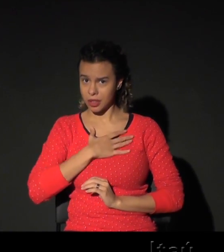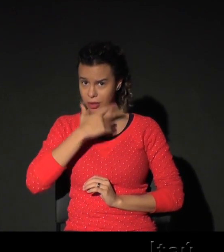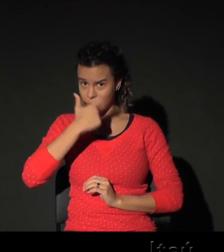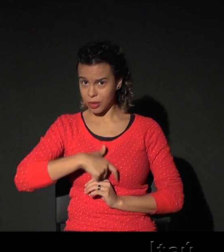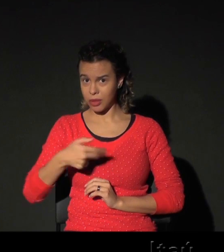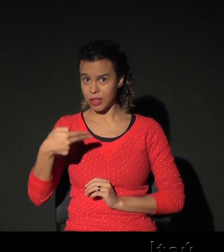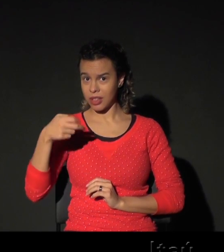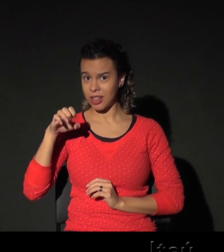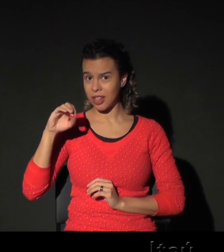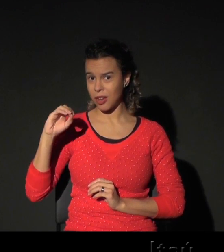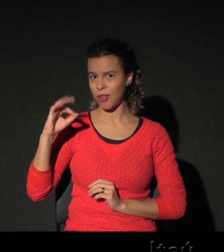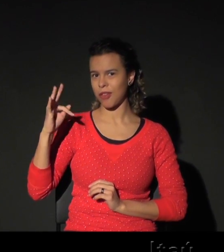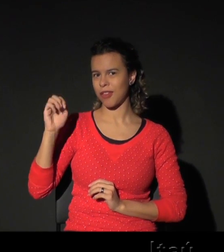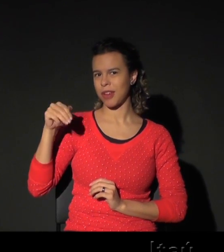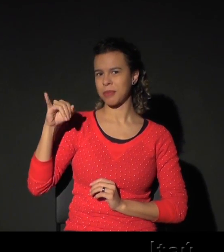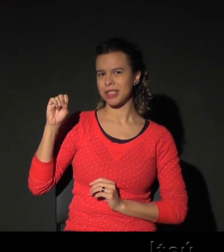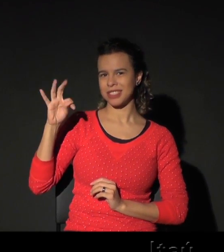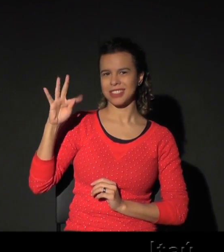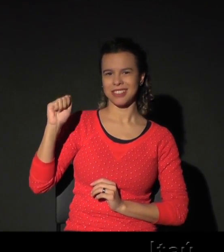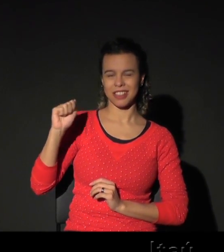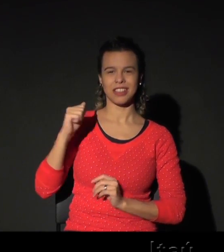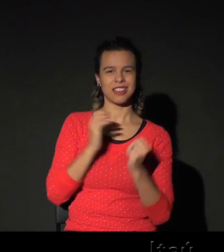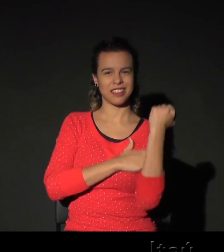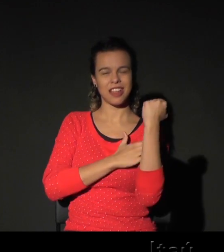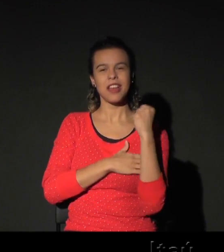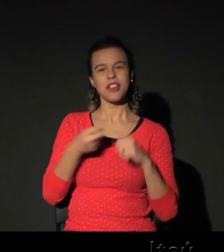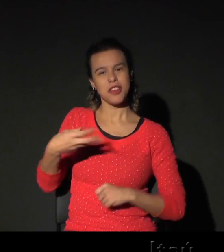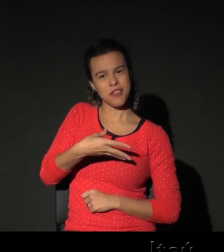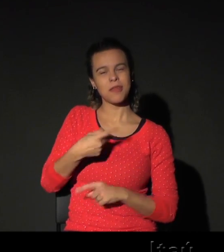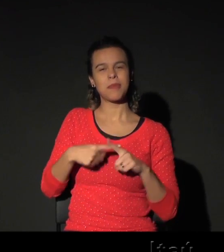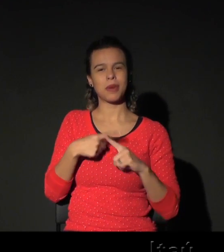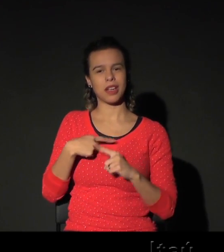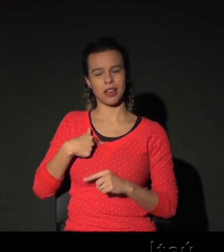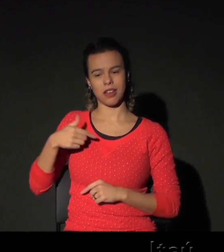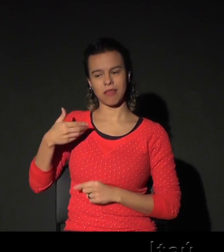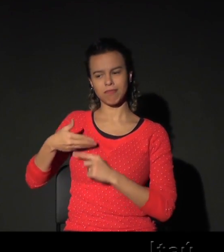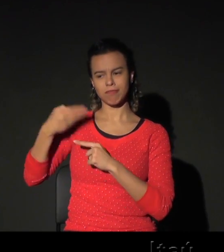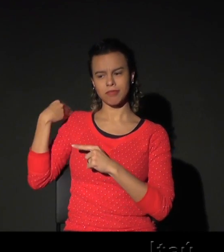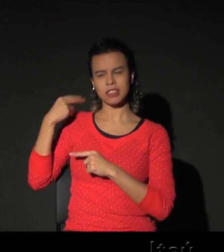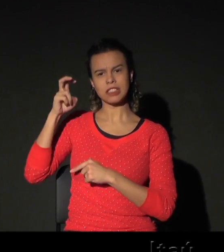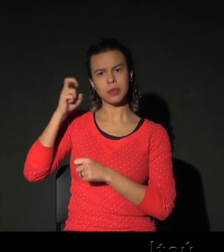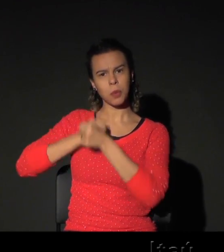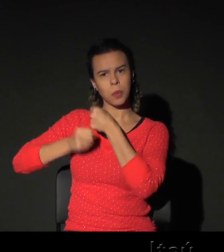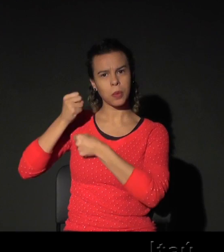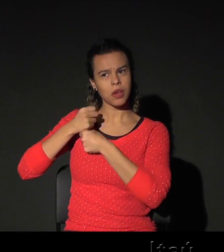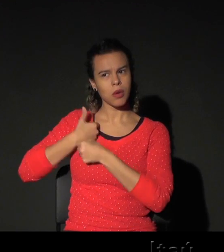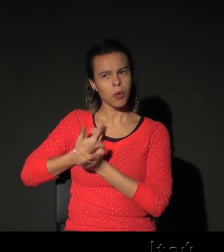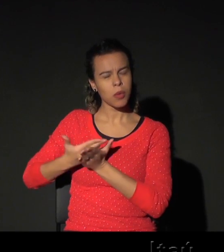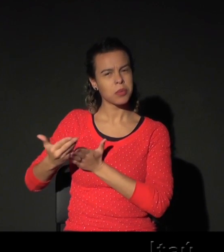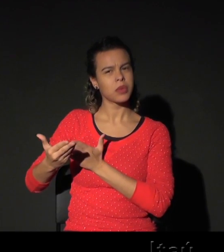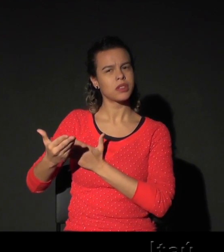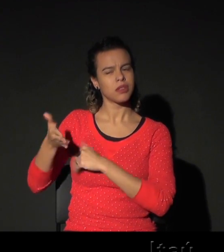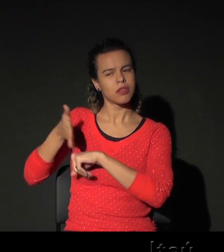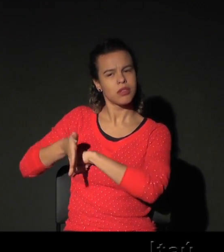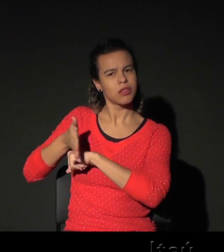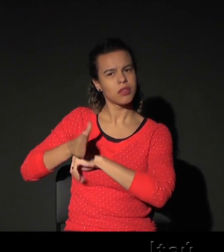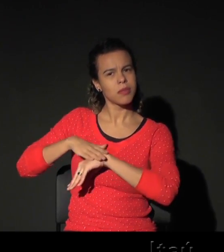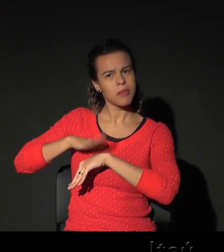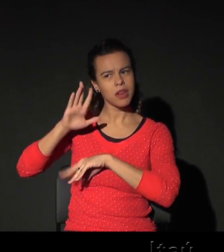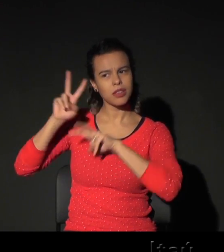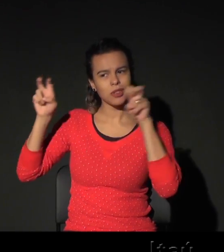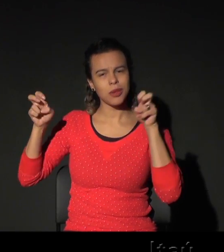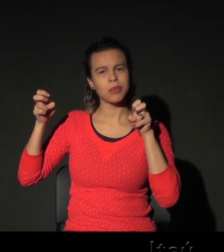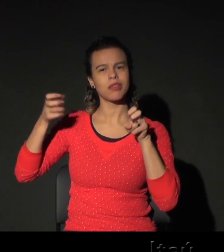sou uma neof feminista entendeu eu aos agora C anos é que eu realmente comecei a me envolver mais com as